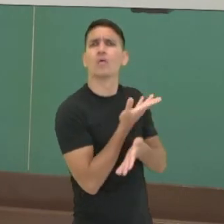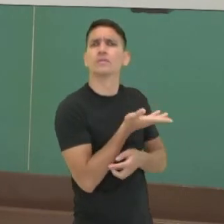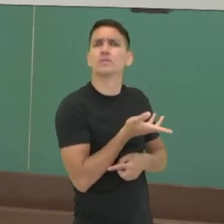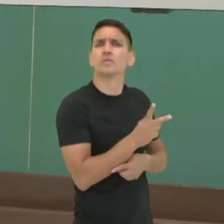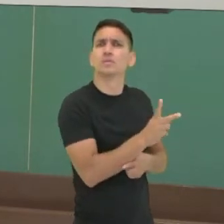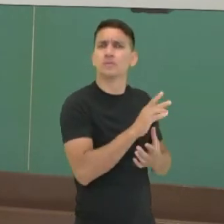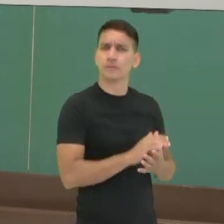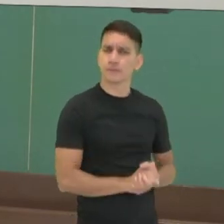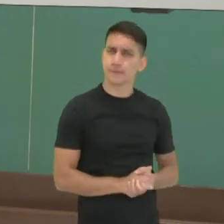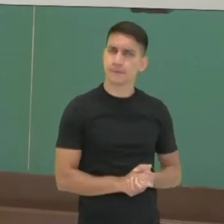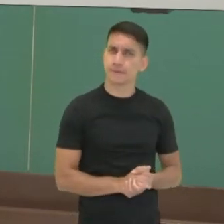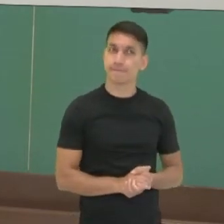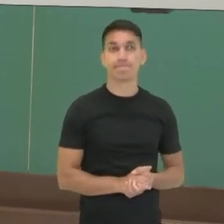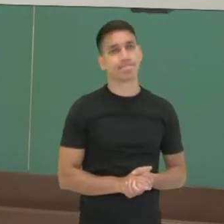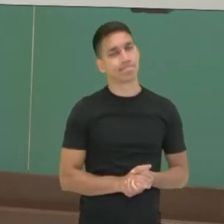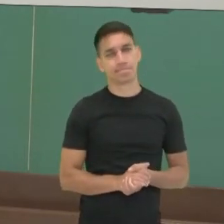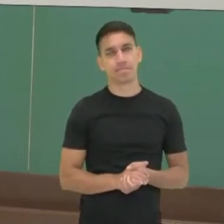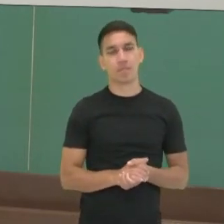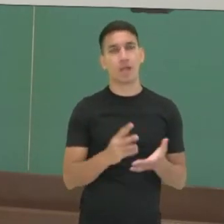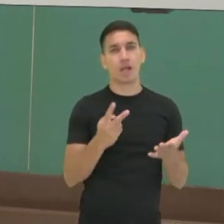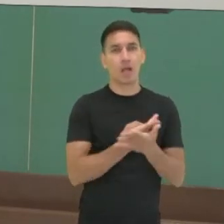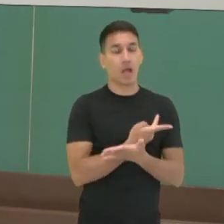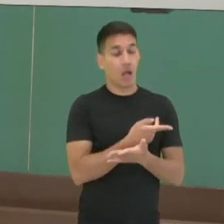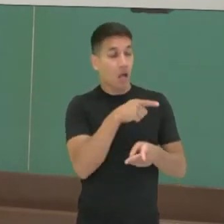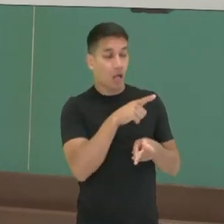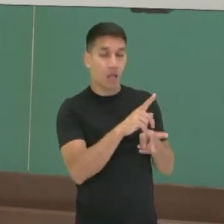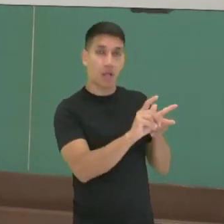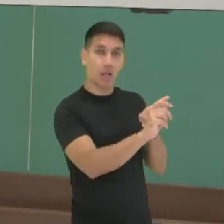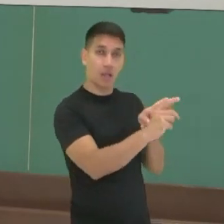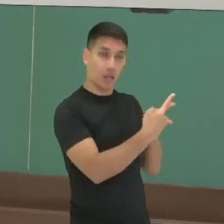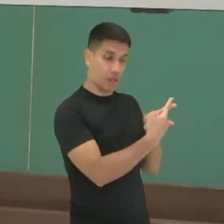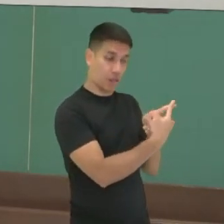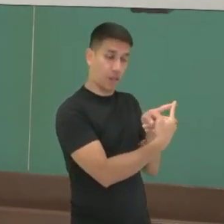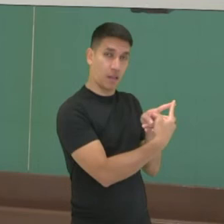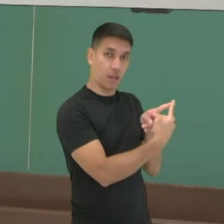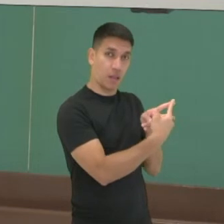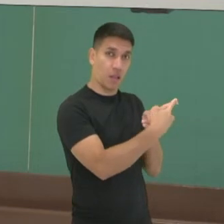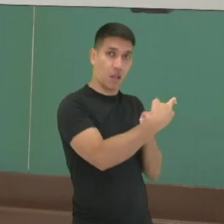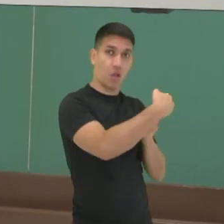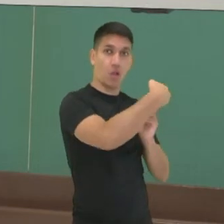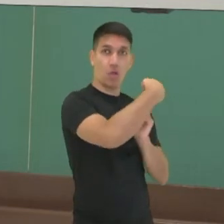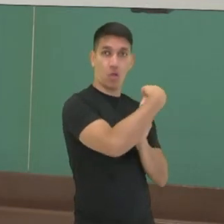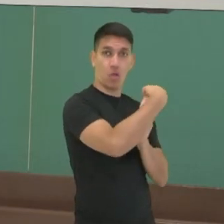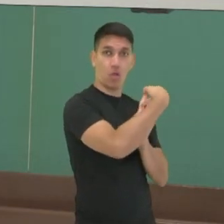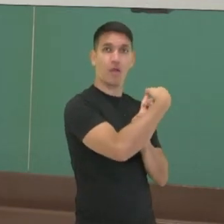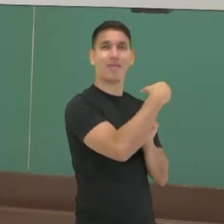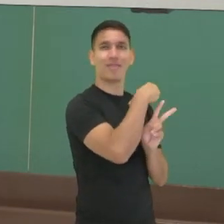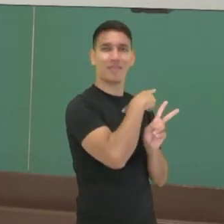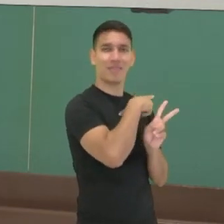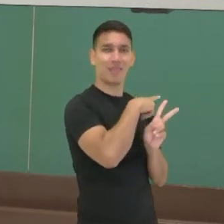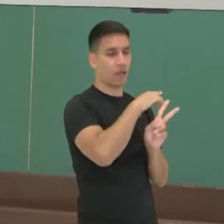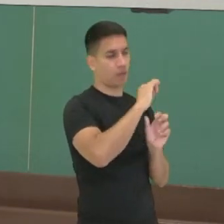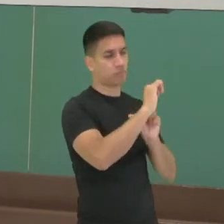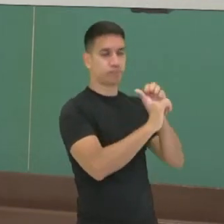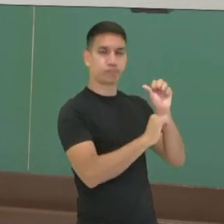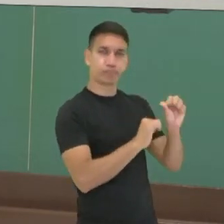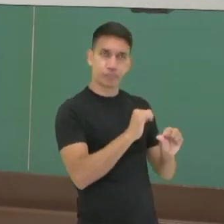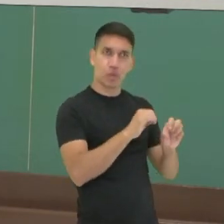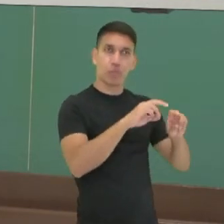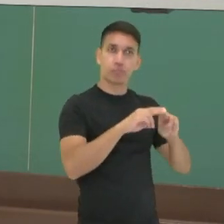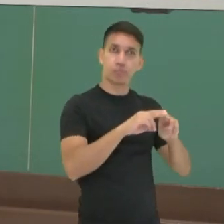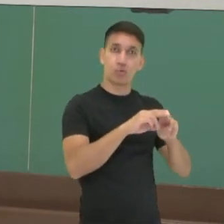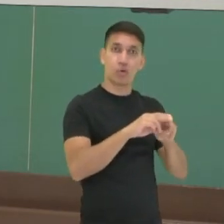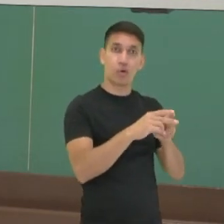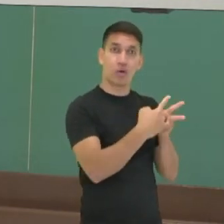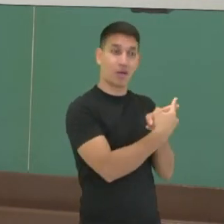ele? Simplesmente eu tive uma rotação, e o meu C passou a ficar aqui